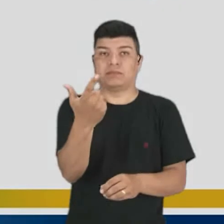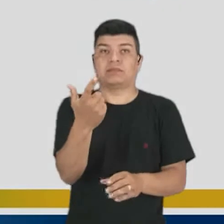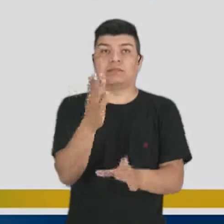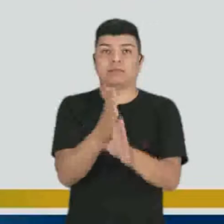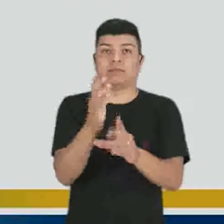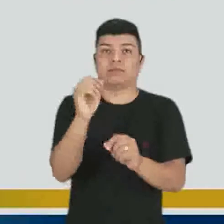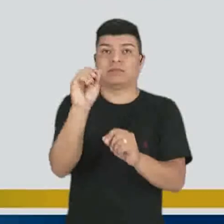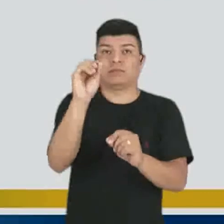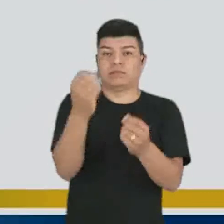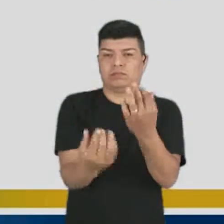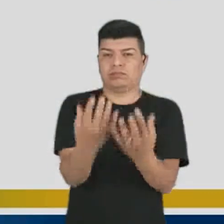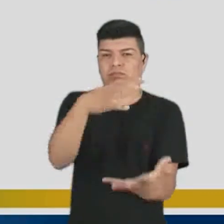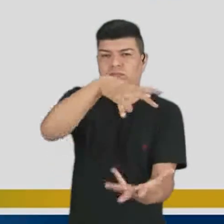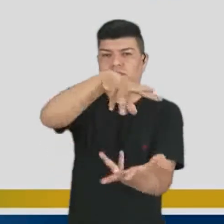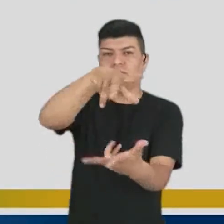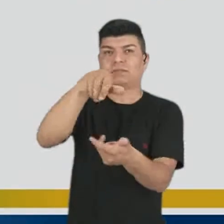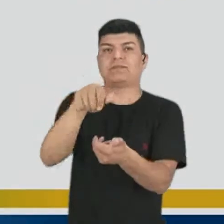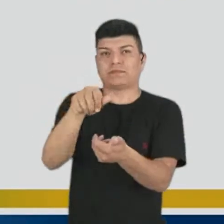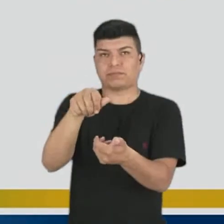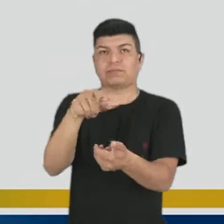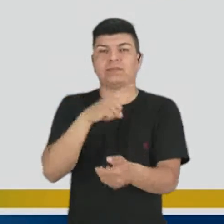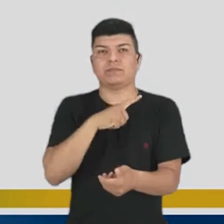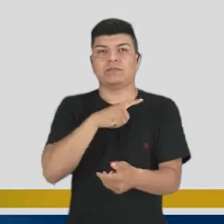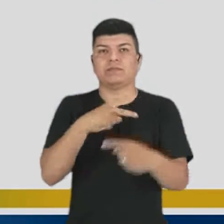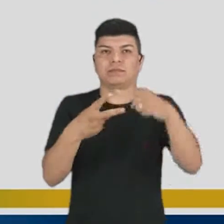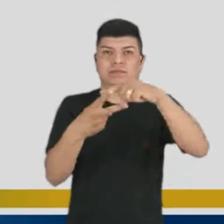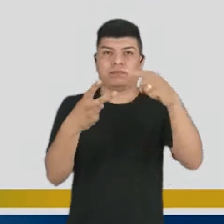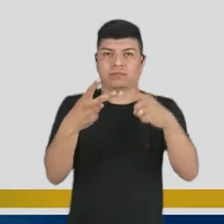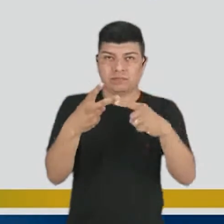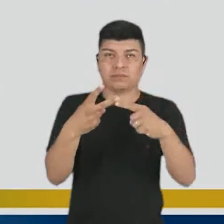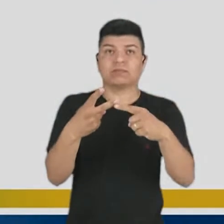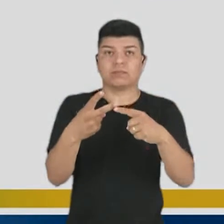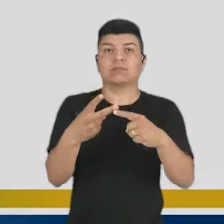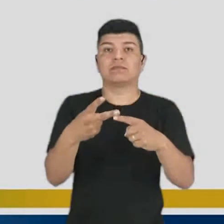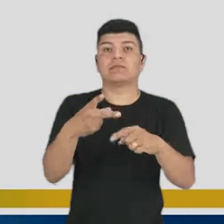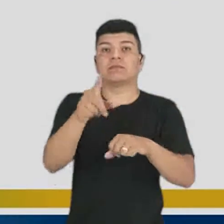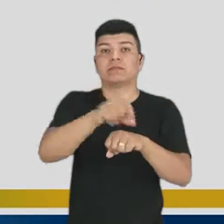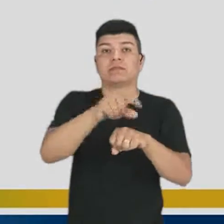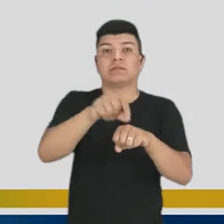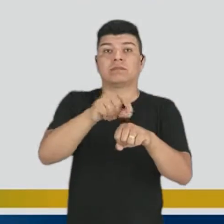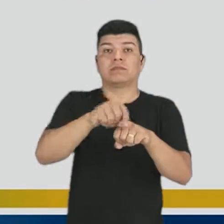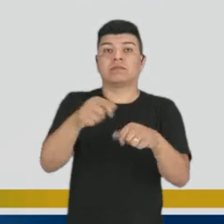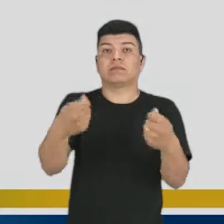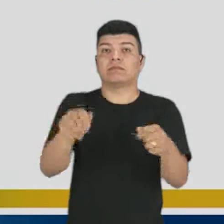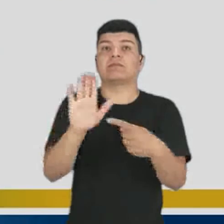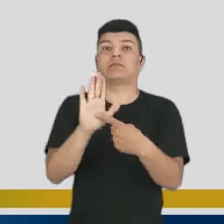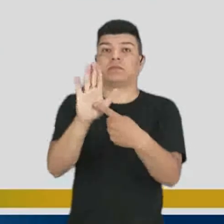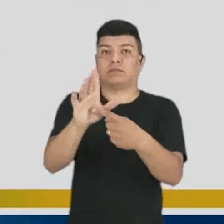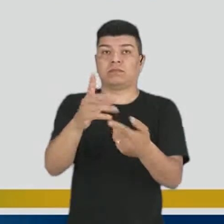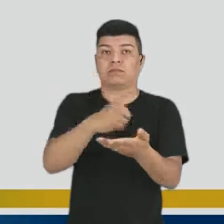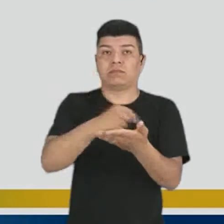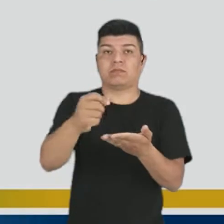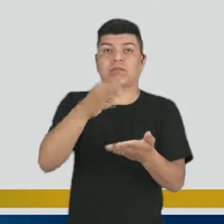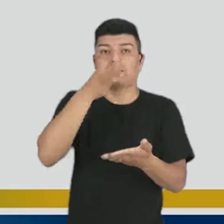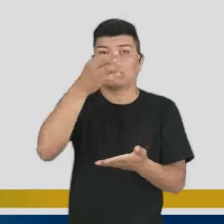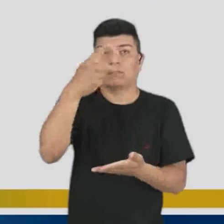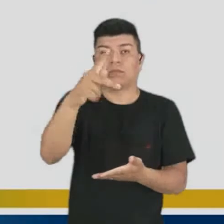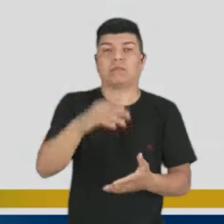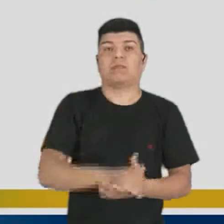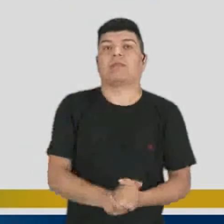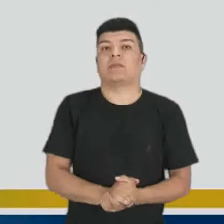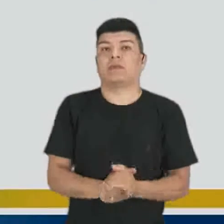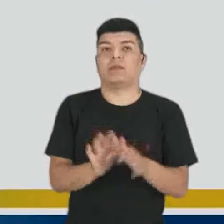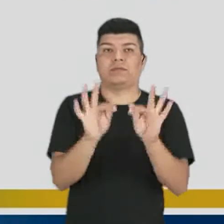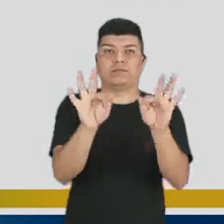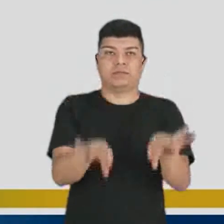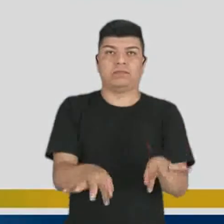pelo aquecimento global. Então veja que aí nós temos as duas partes do argumento e é assim que deve aparecer no seu artigo de opinião. Por último, o